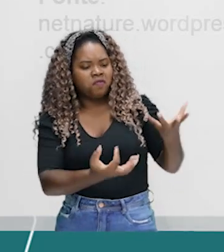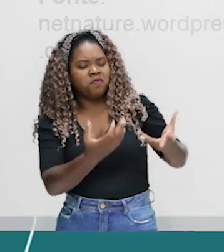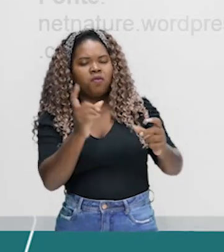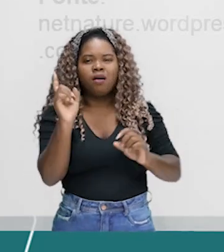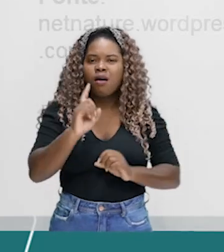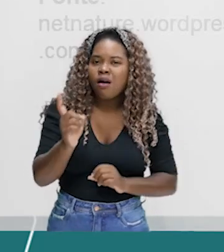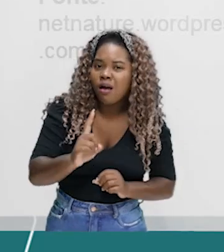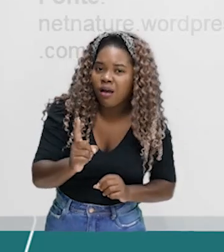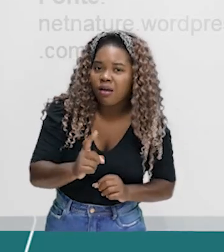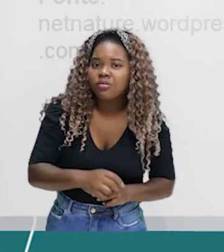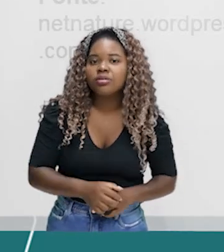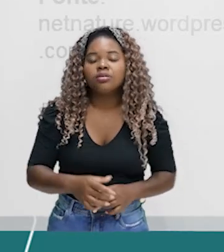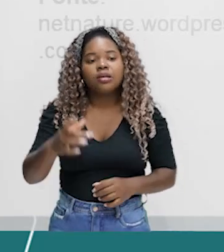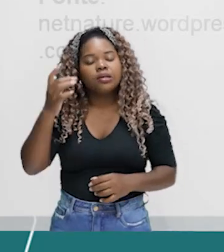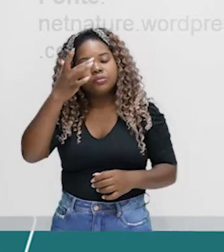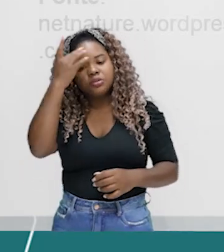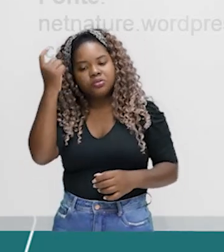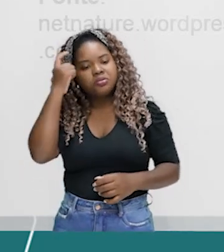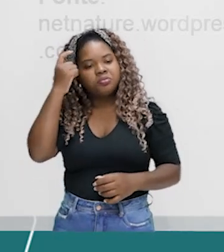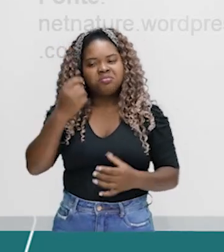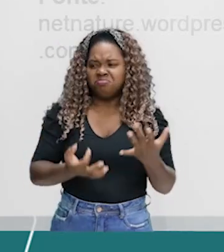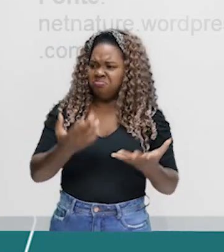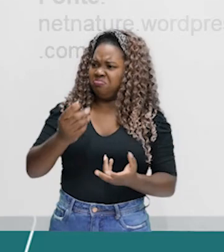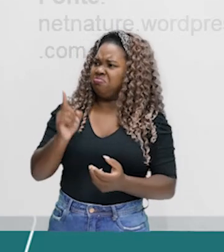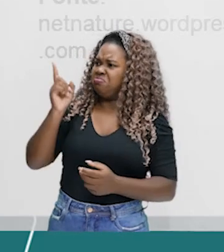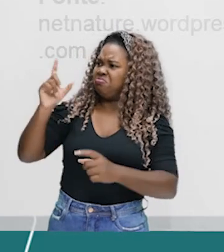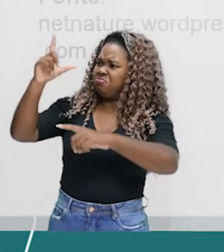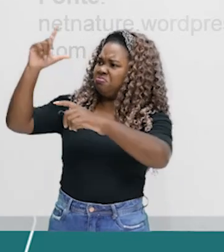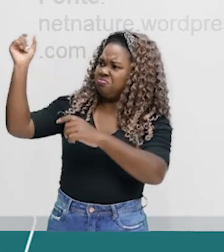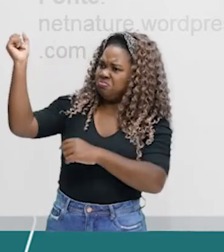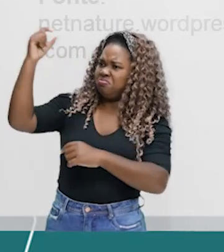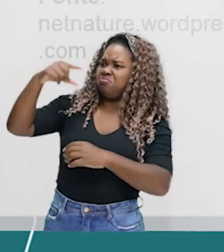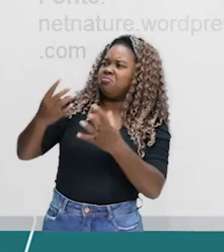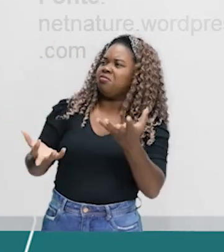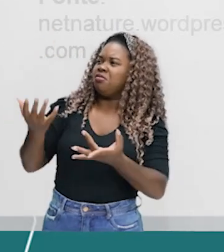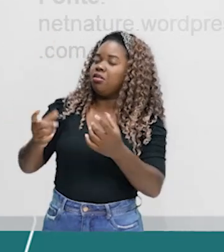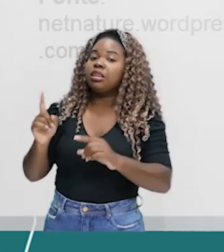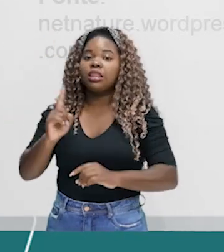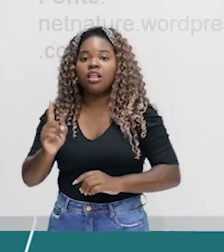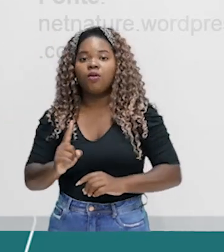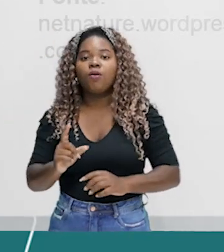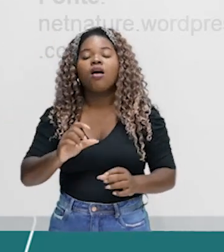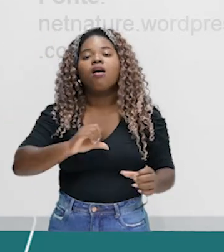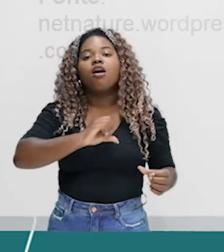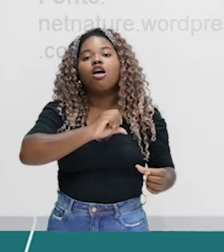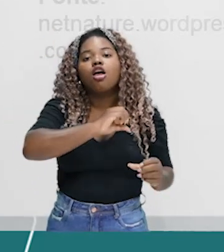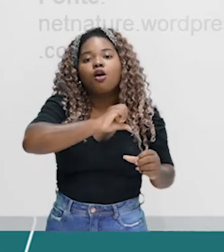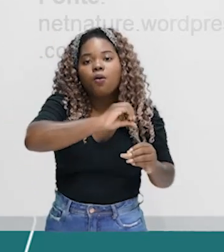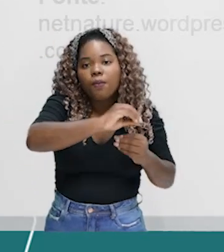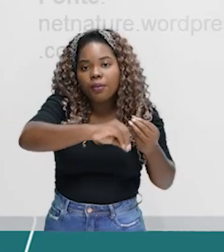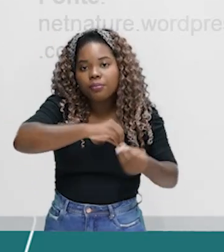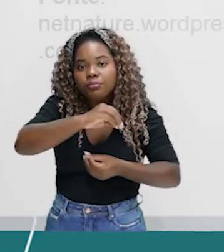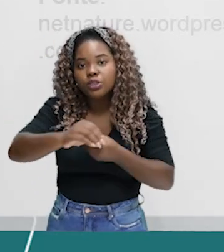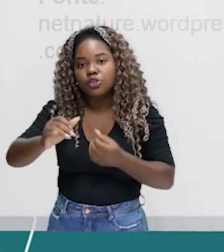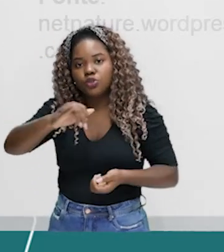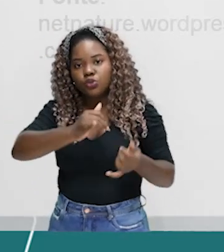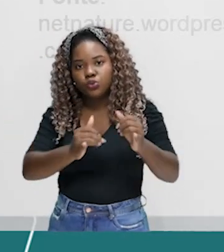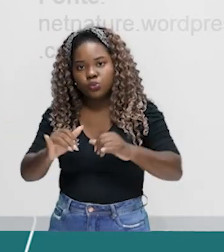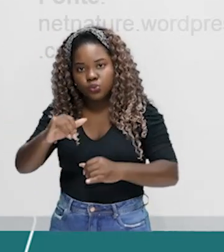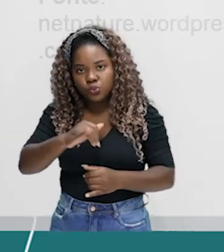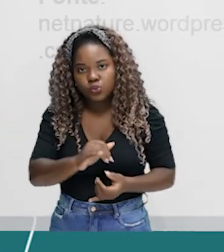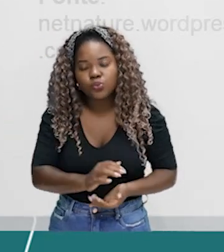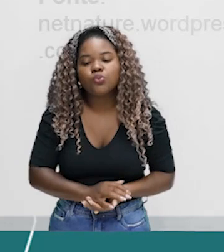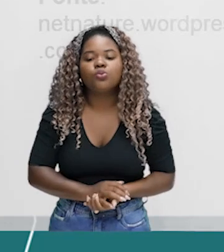pessoas acham que o Sol está pegando fogo, mas ali acontece um tipo de reação química. São reações químicas